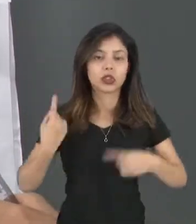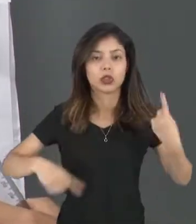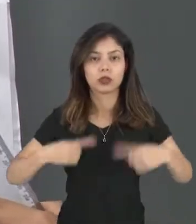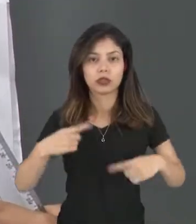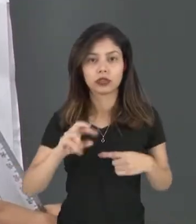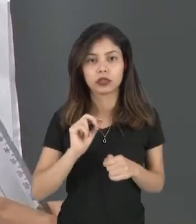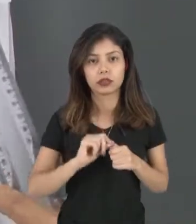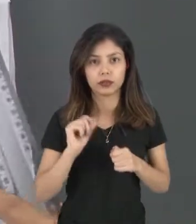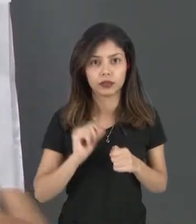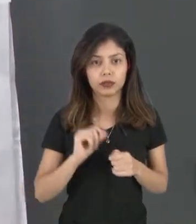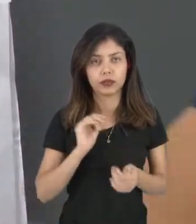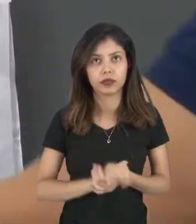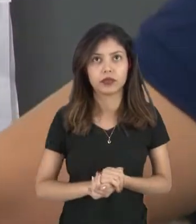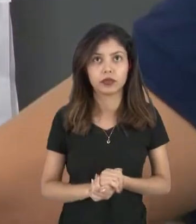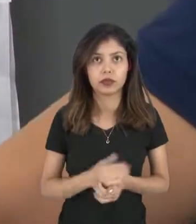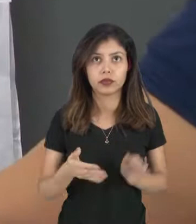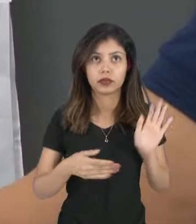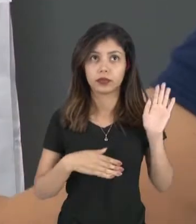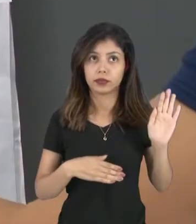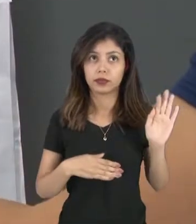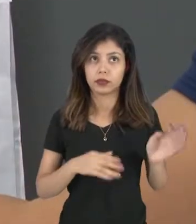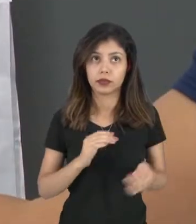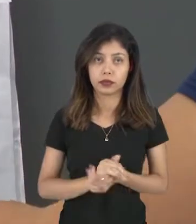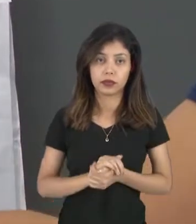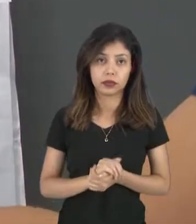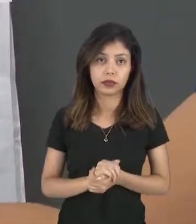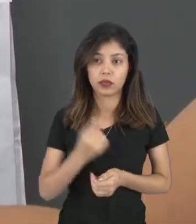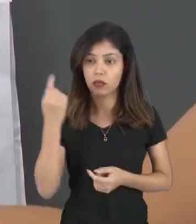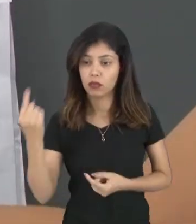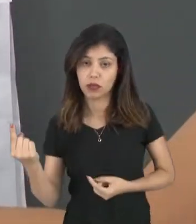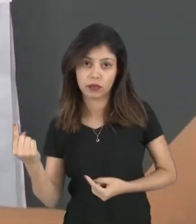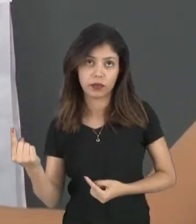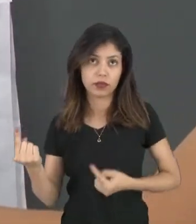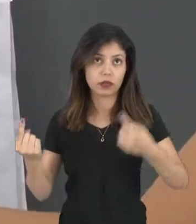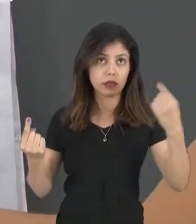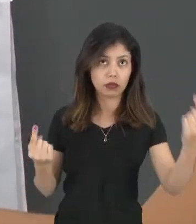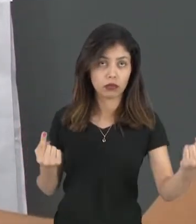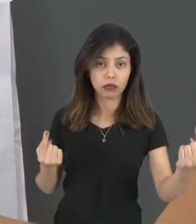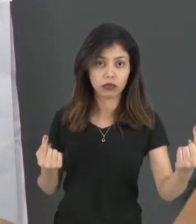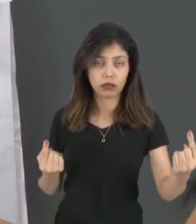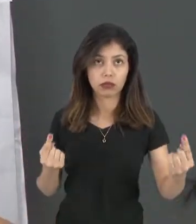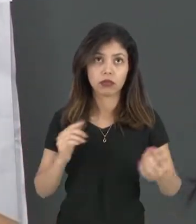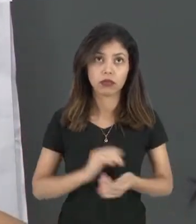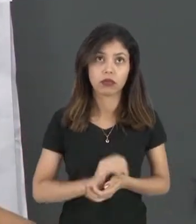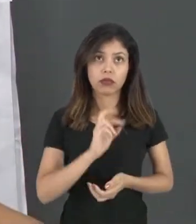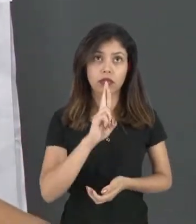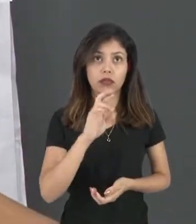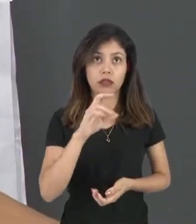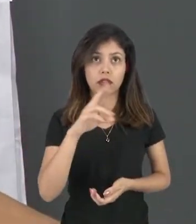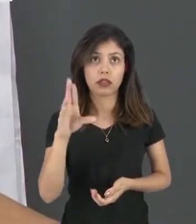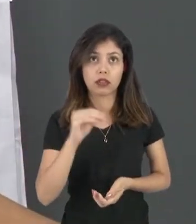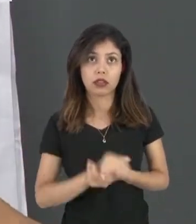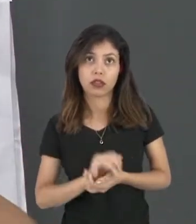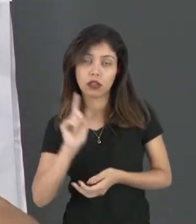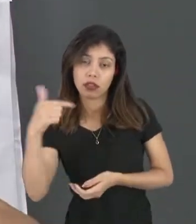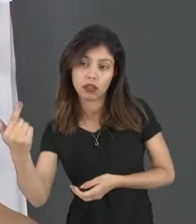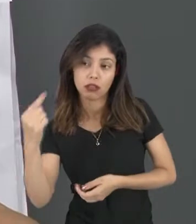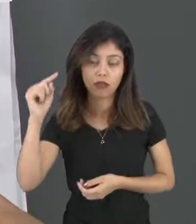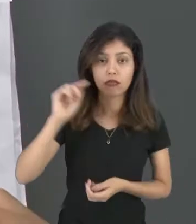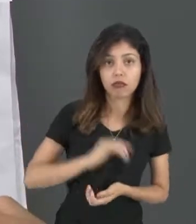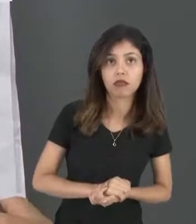uma promessinha de emprego para um aqui, uma garradinha de tijolos para outro